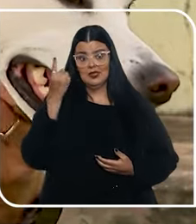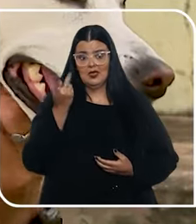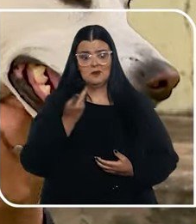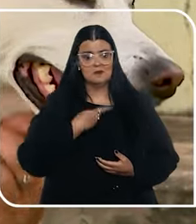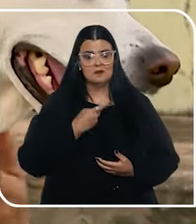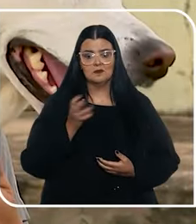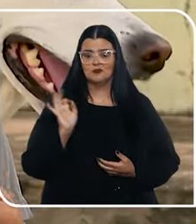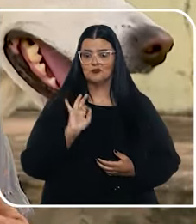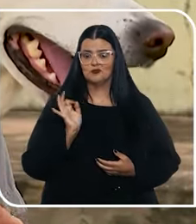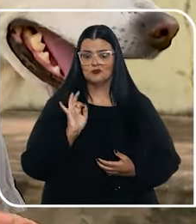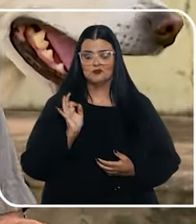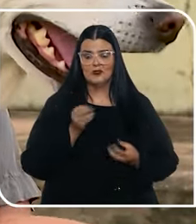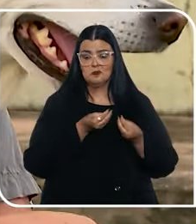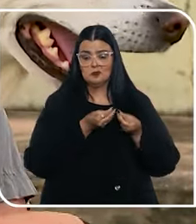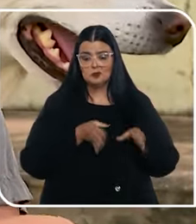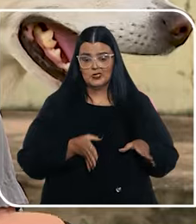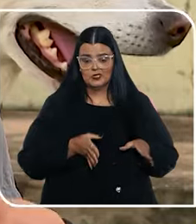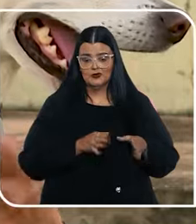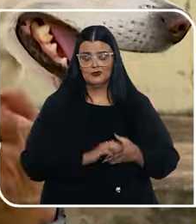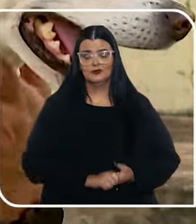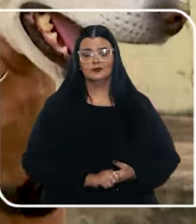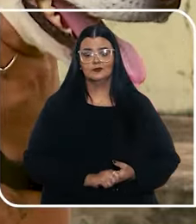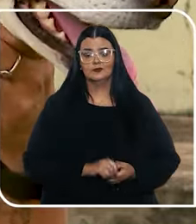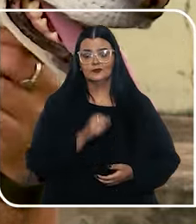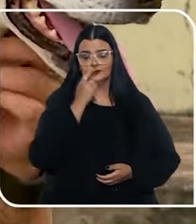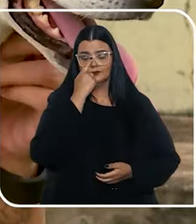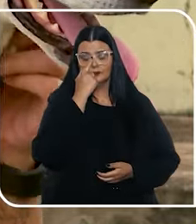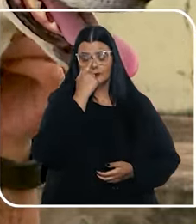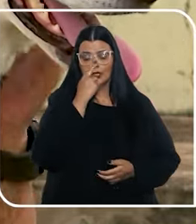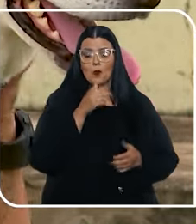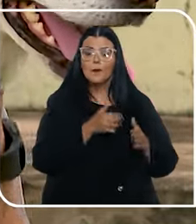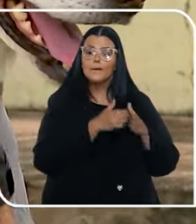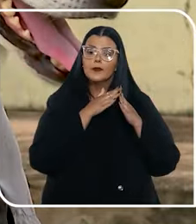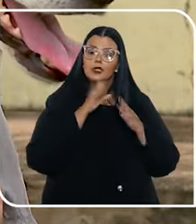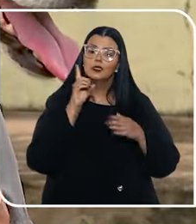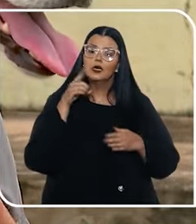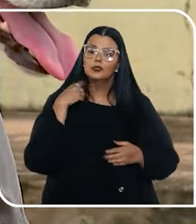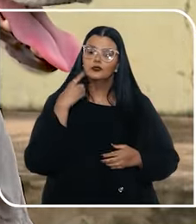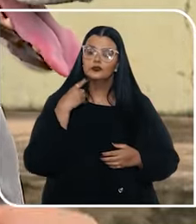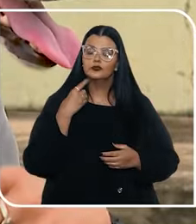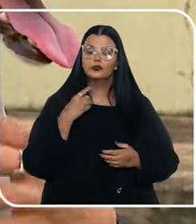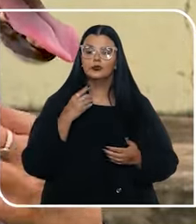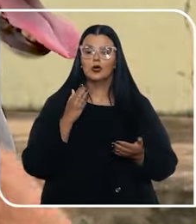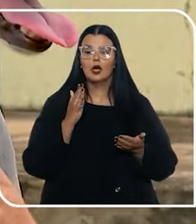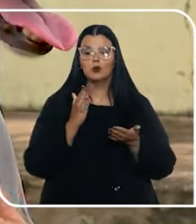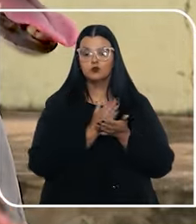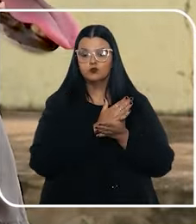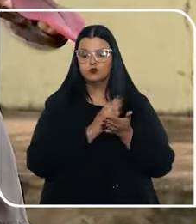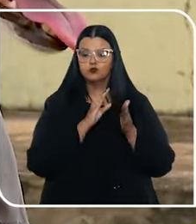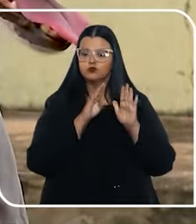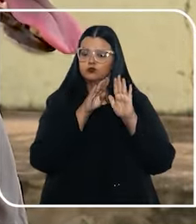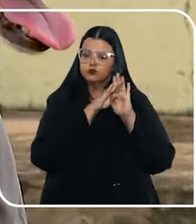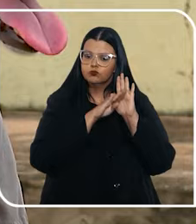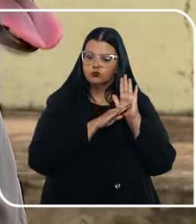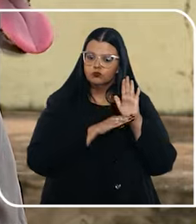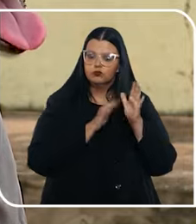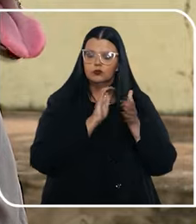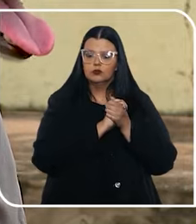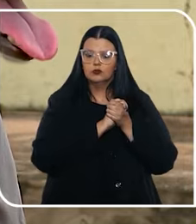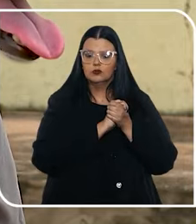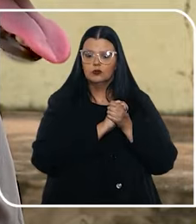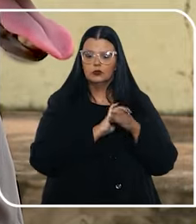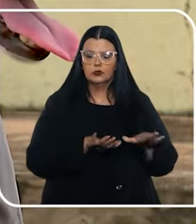minha, sabe? Pra que eu vou ficar com esse prejuízo todo? E aí eu pedi para o advogado colocar alguma coisa no documento